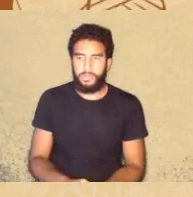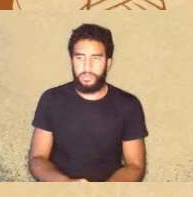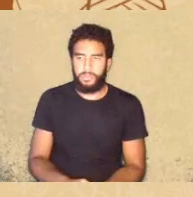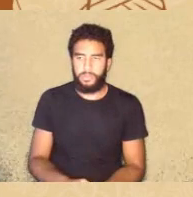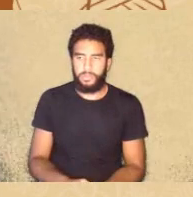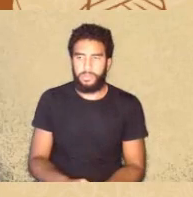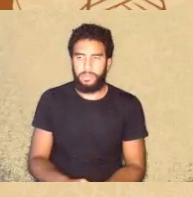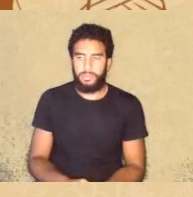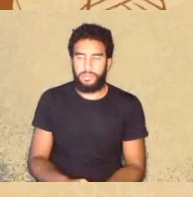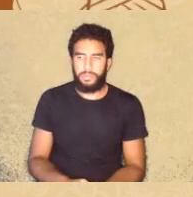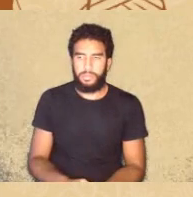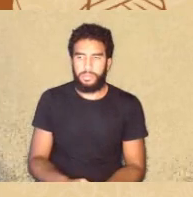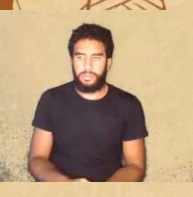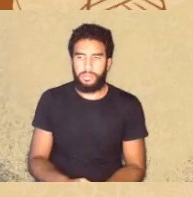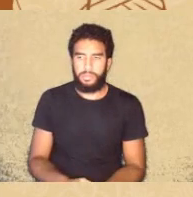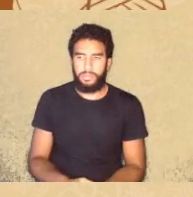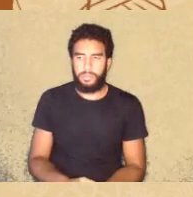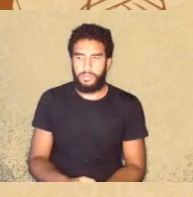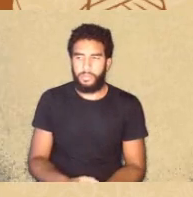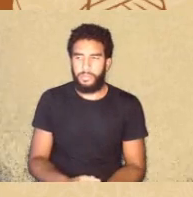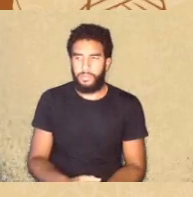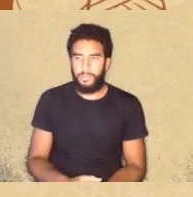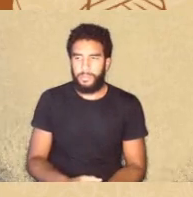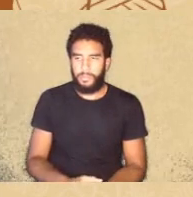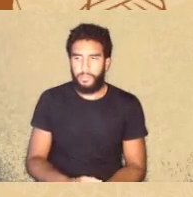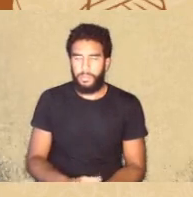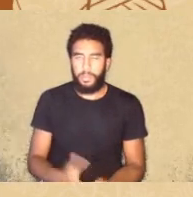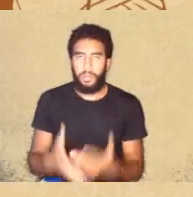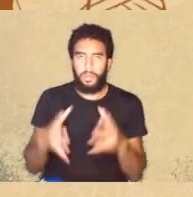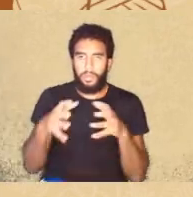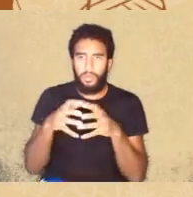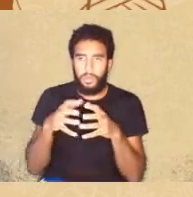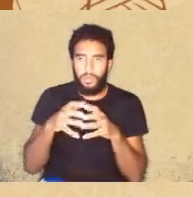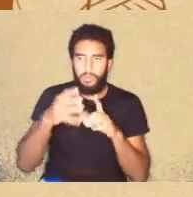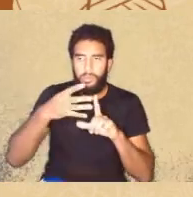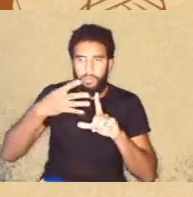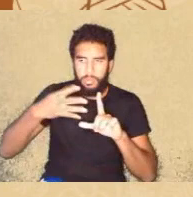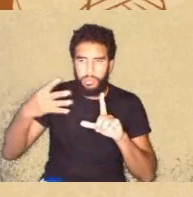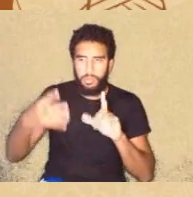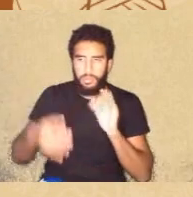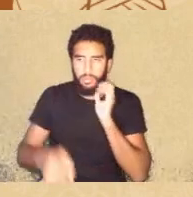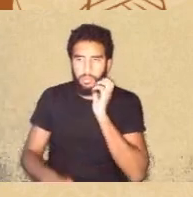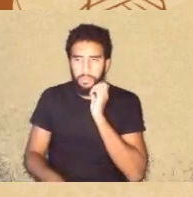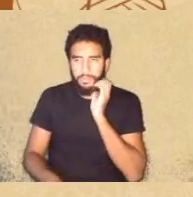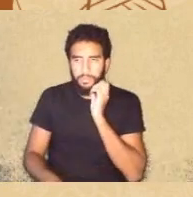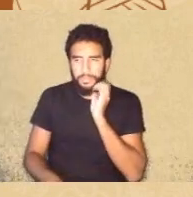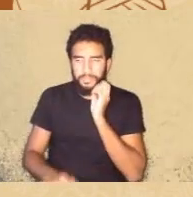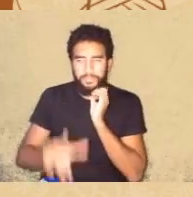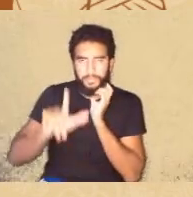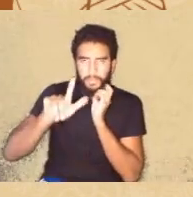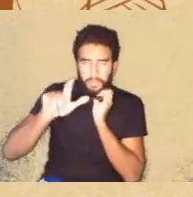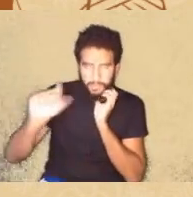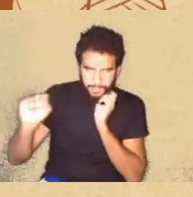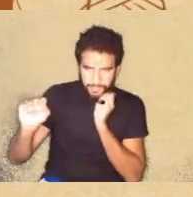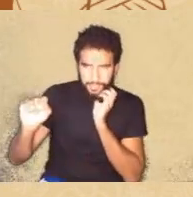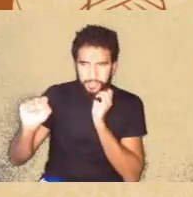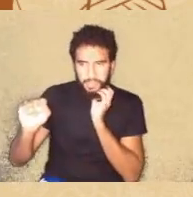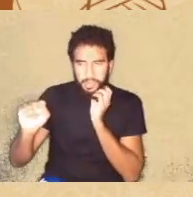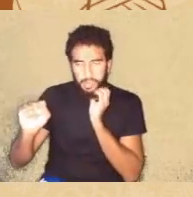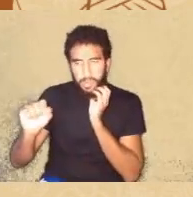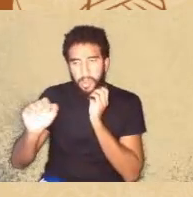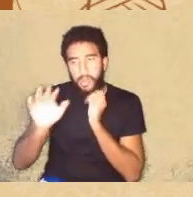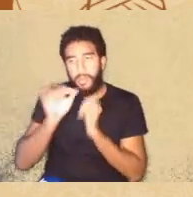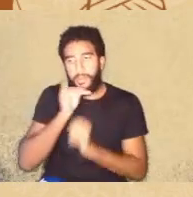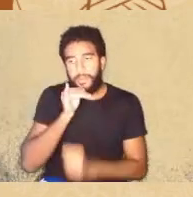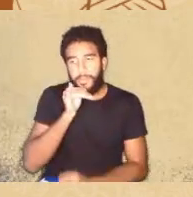Grupo Um Outro Olhar, os grupos, como a gente chama hoje, LGBTs, né? Grupos de lésbicas. Aí pegavam, por exemplo, quando tinha uma política de saúde, até